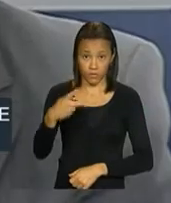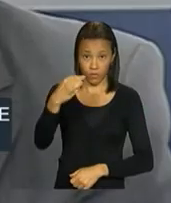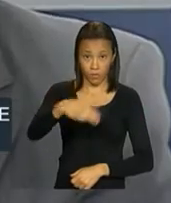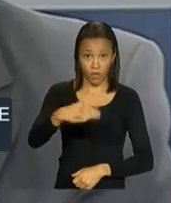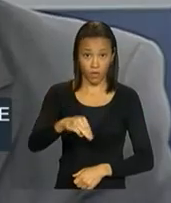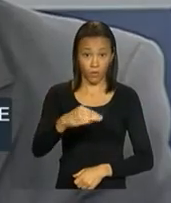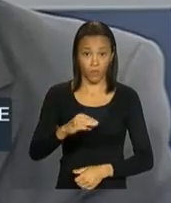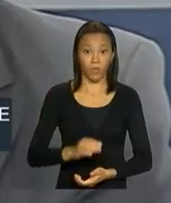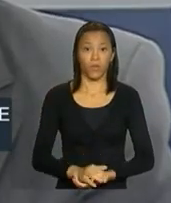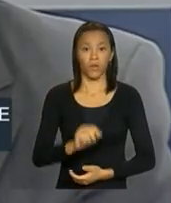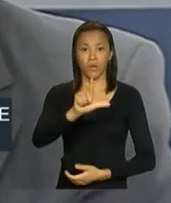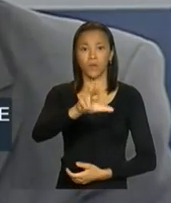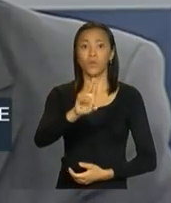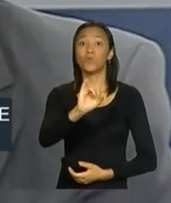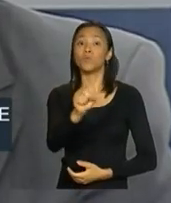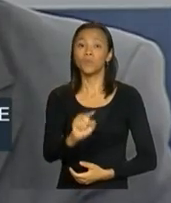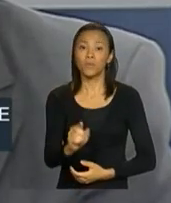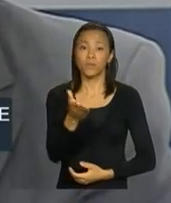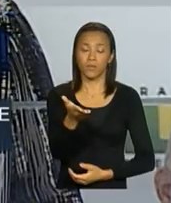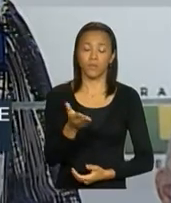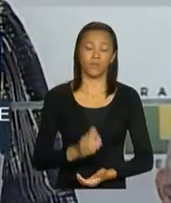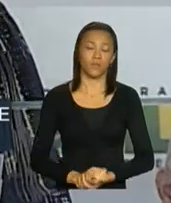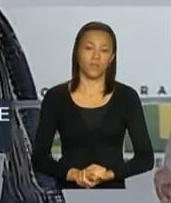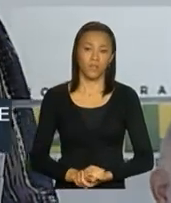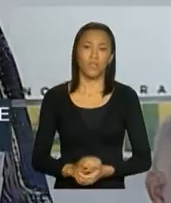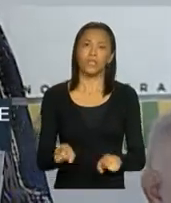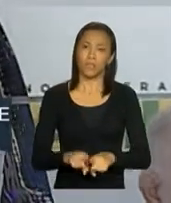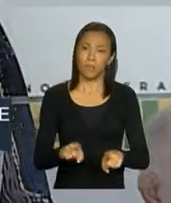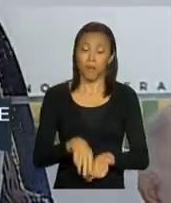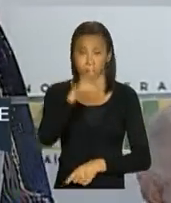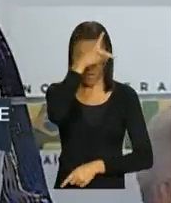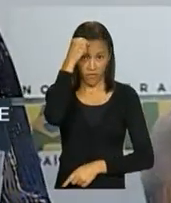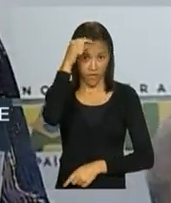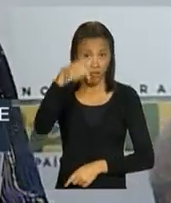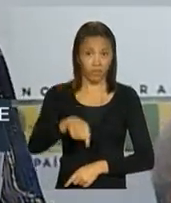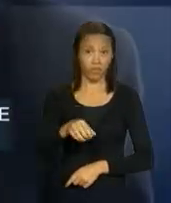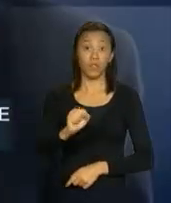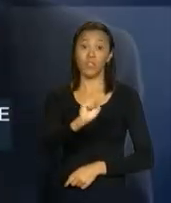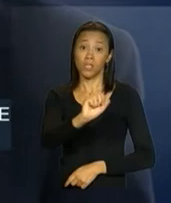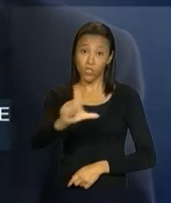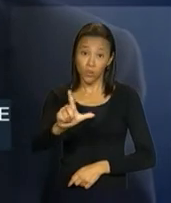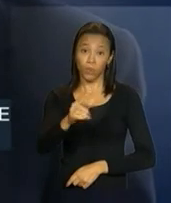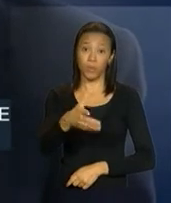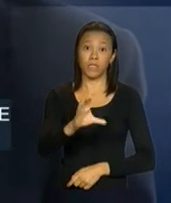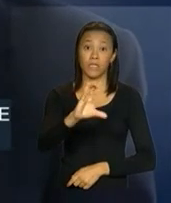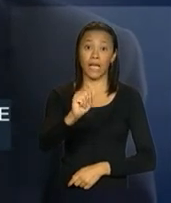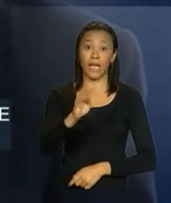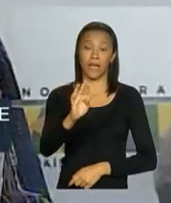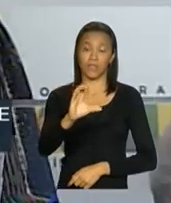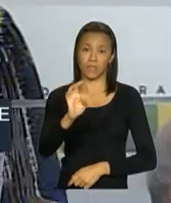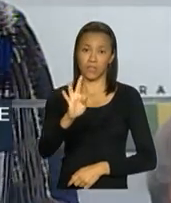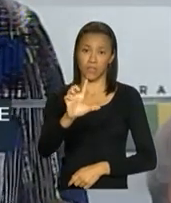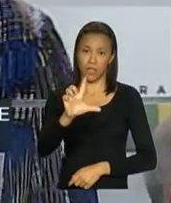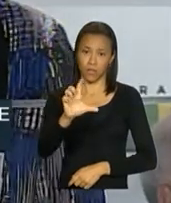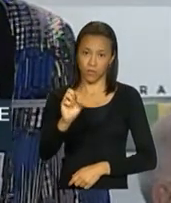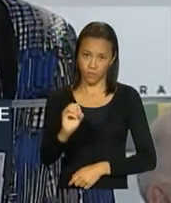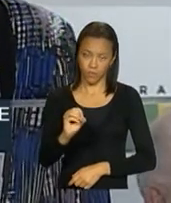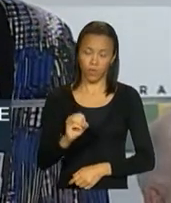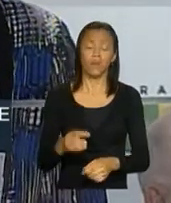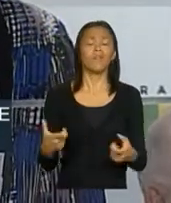Washington Luiz Oliveira ao prefeito de São Luís João Castelo Ribeiro Gonçalves